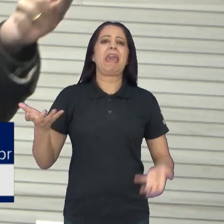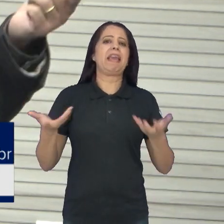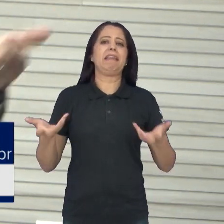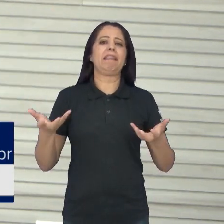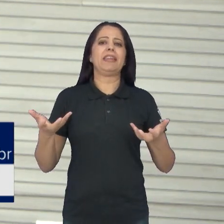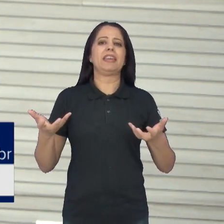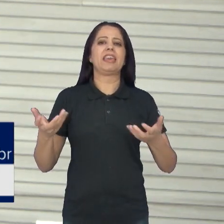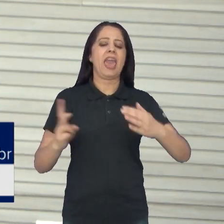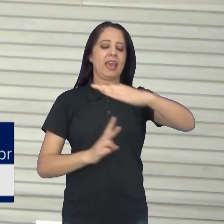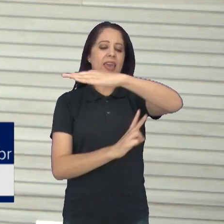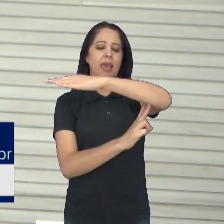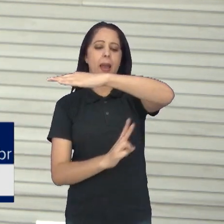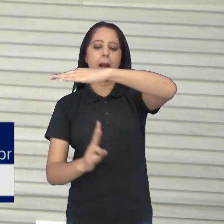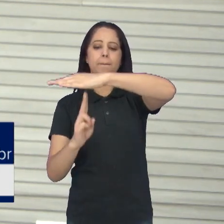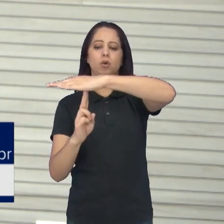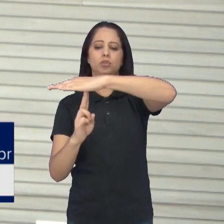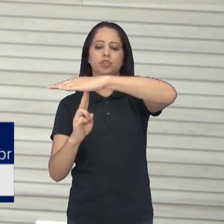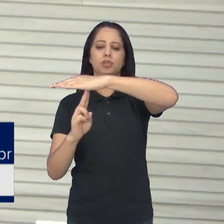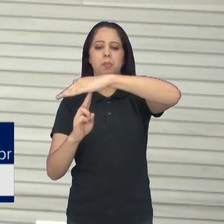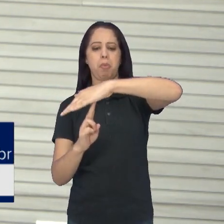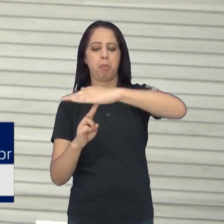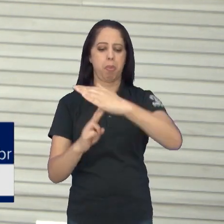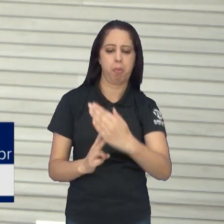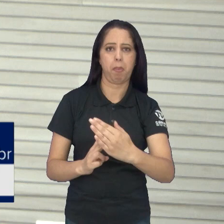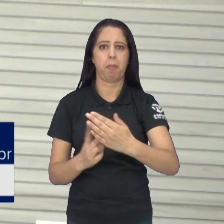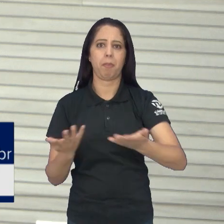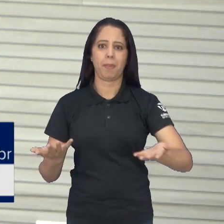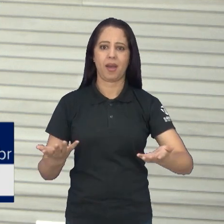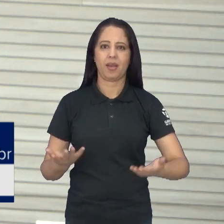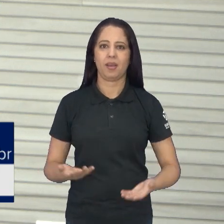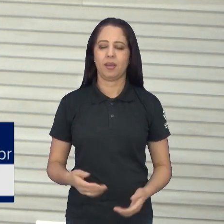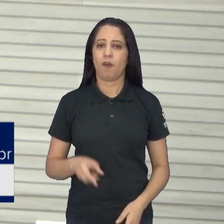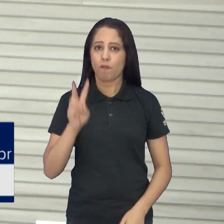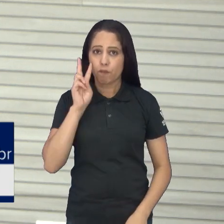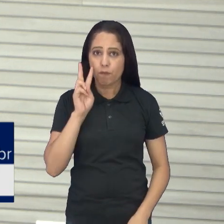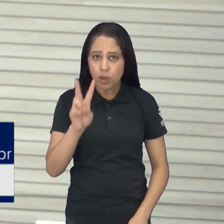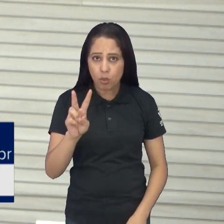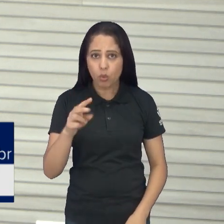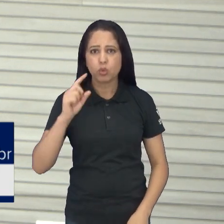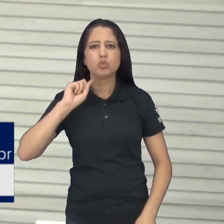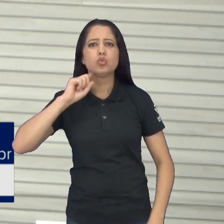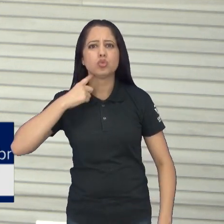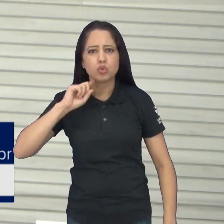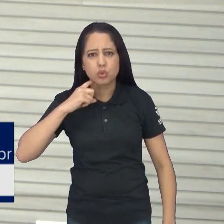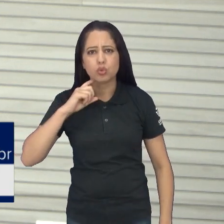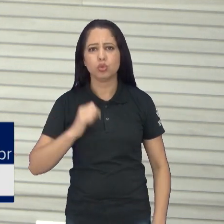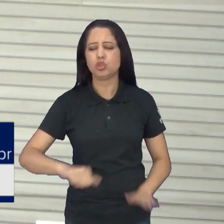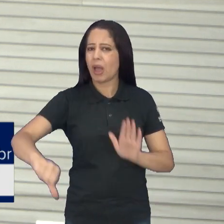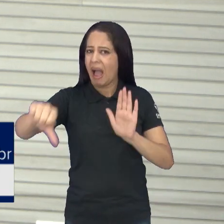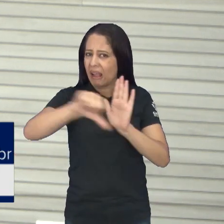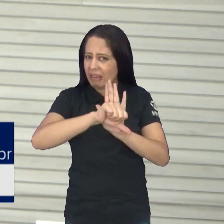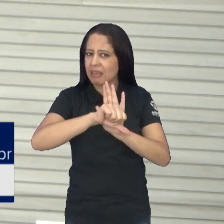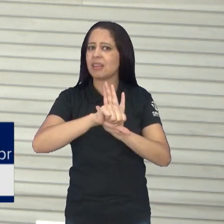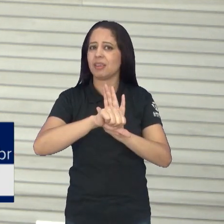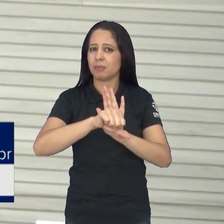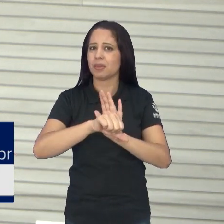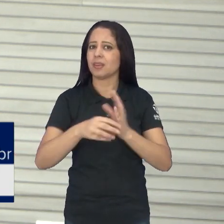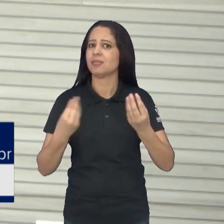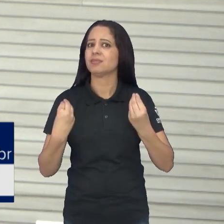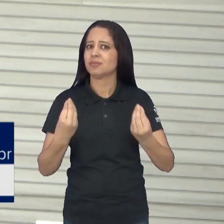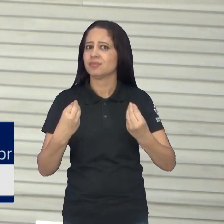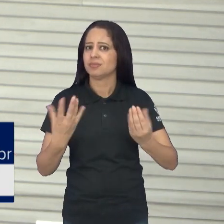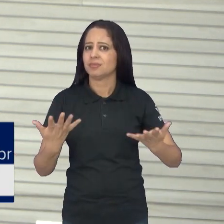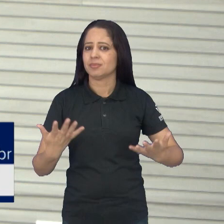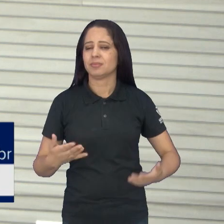acontecer, porque é muito triste isso tudo que você está mostrando, a sujeira, o crime ambiental e a saúde do joseense. Vai aonde nisso